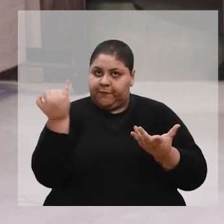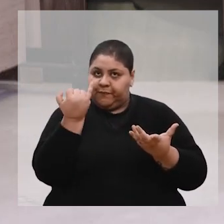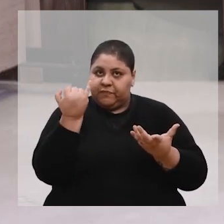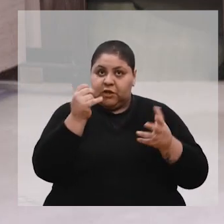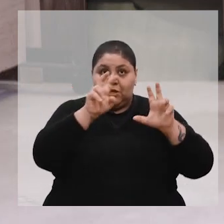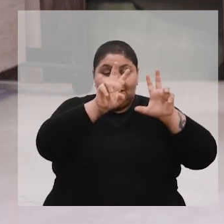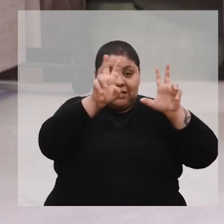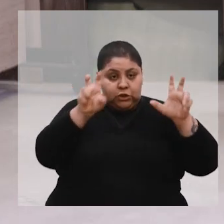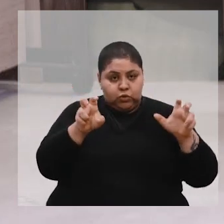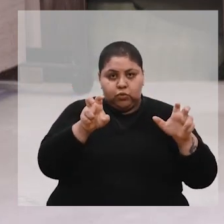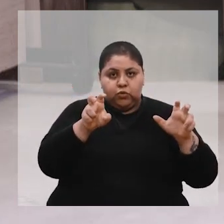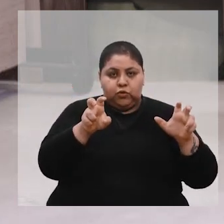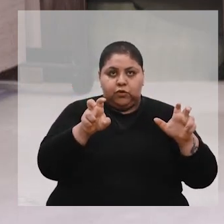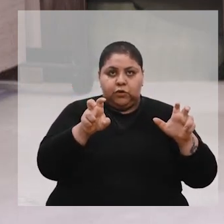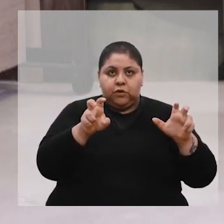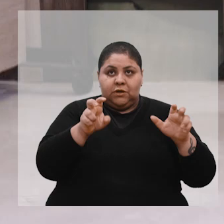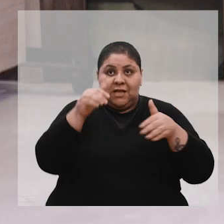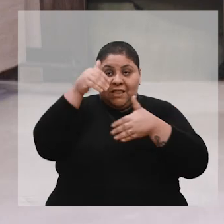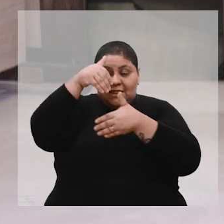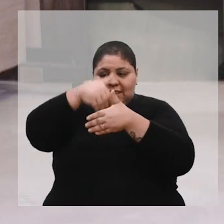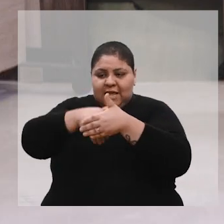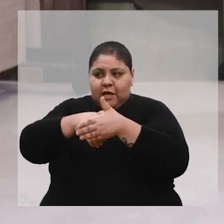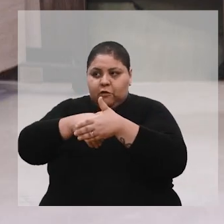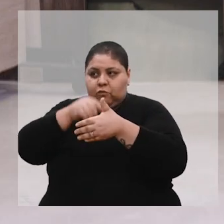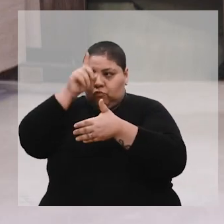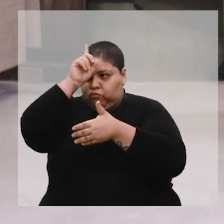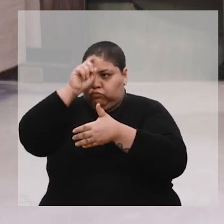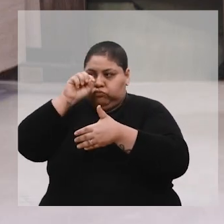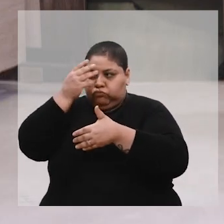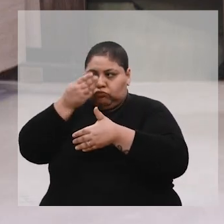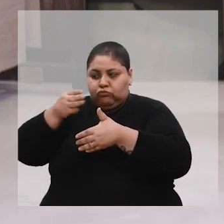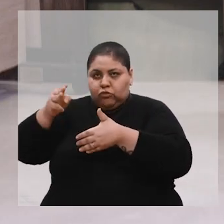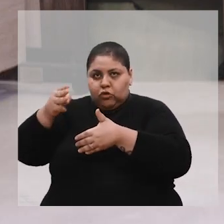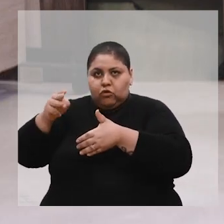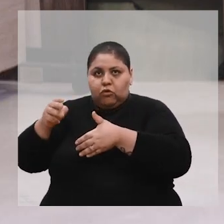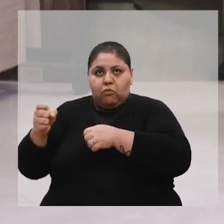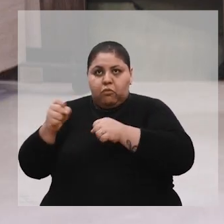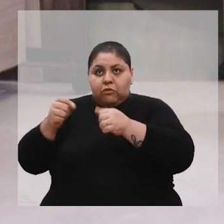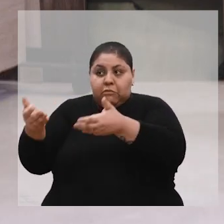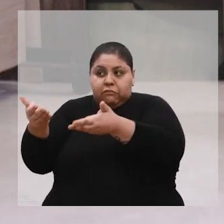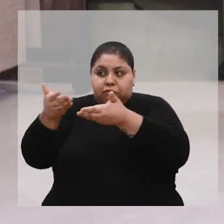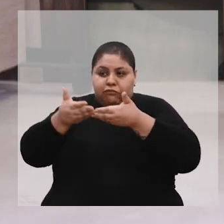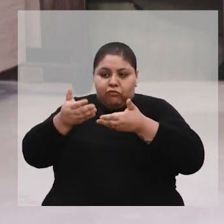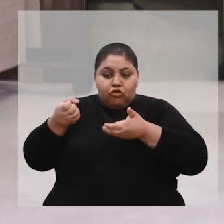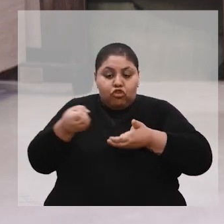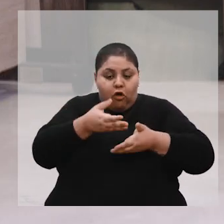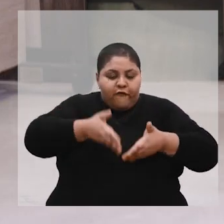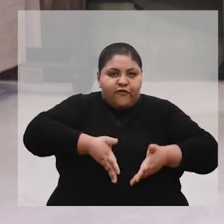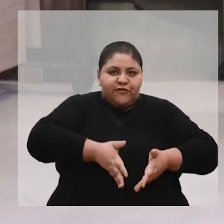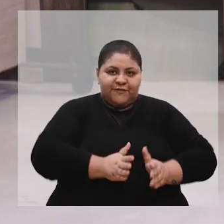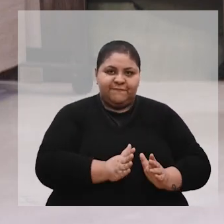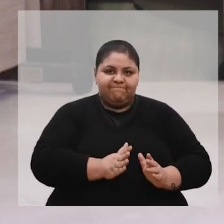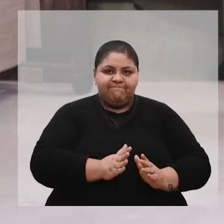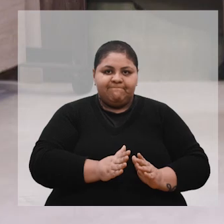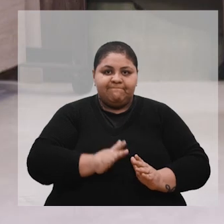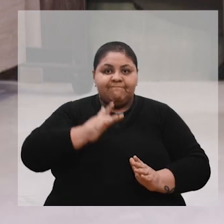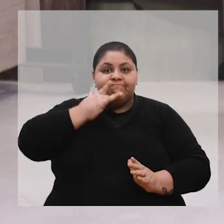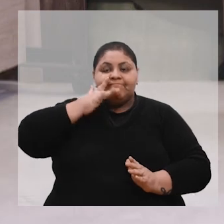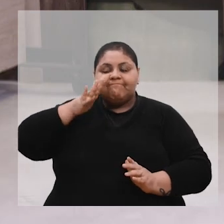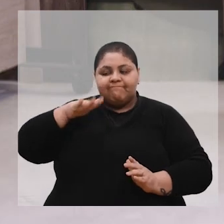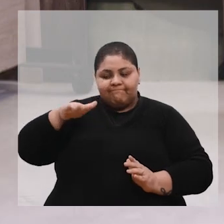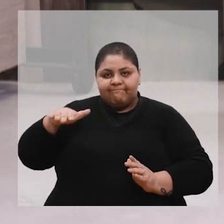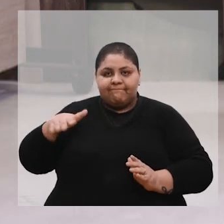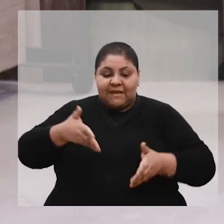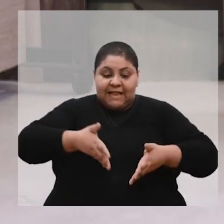importância desse materno-infantil ali no Virvi Ramos para a gente poder recepcionar os novos nascidos, né? As crianças